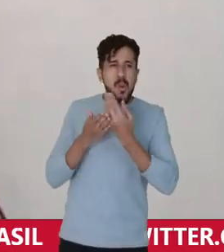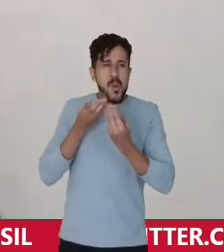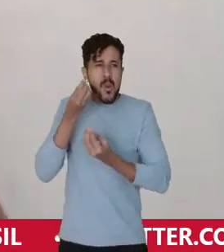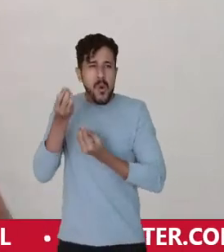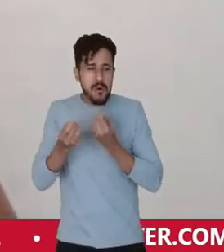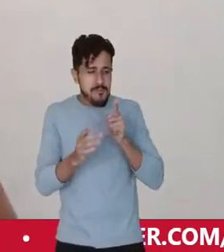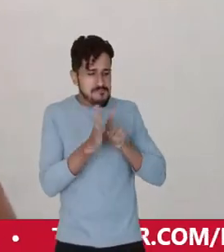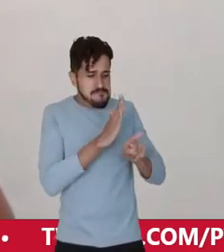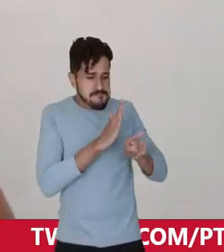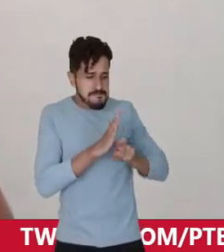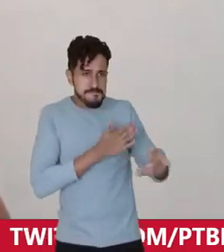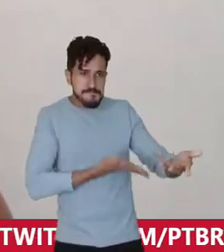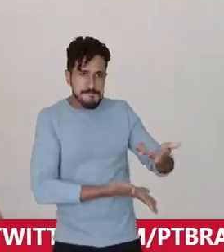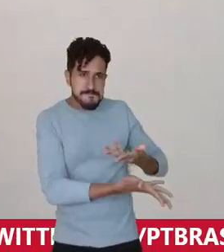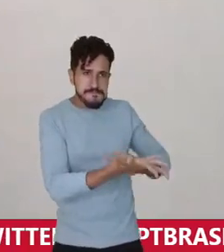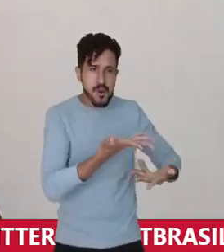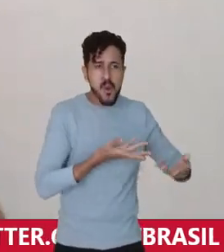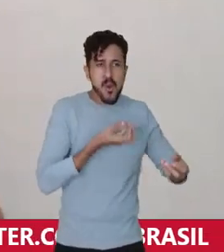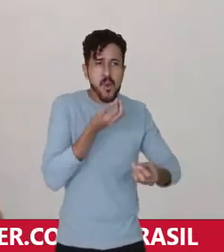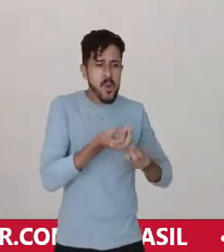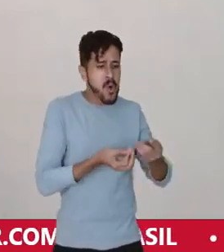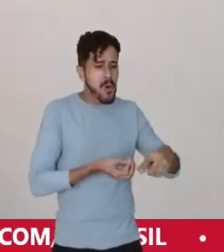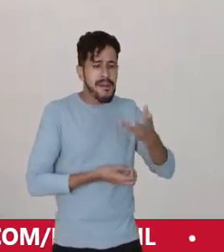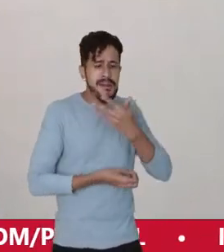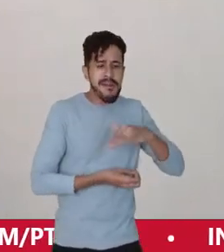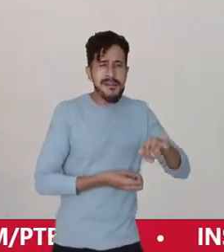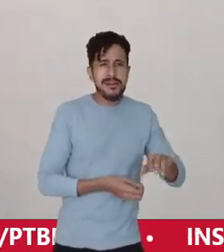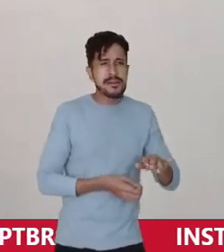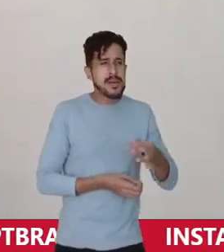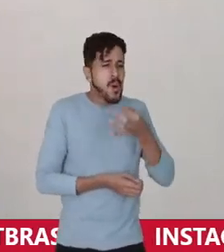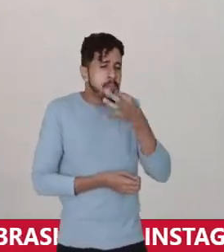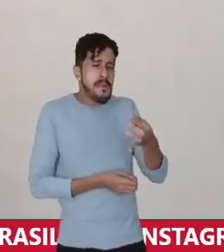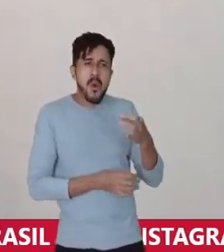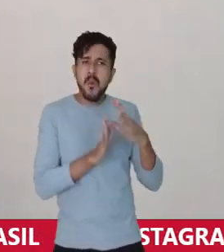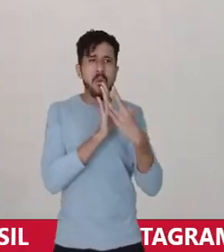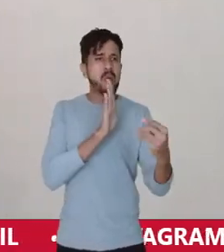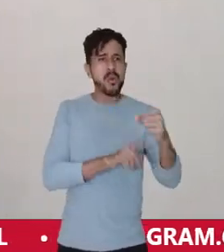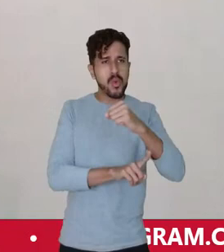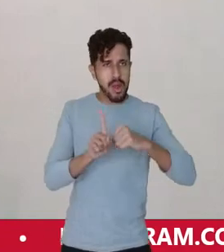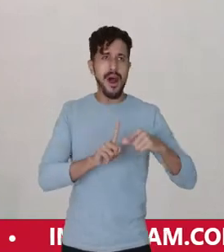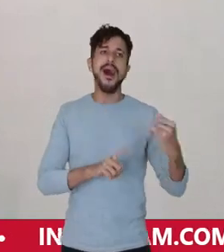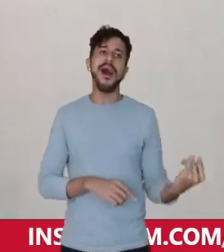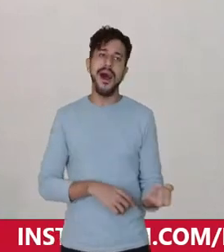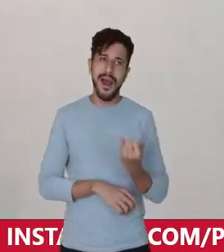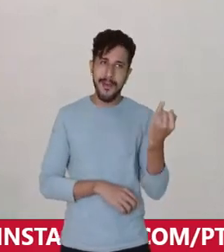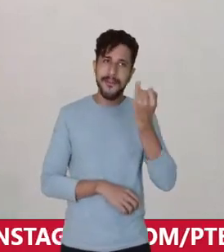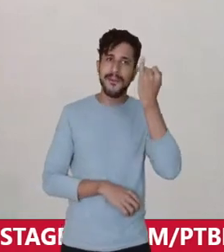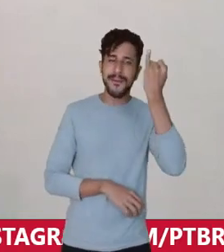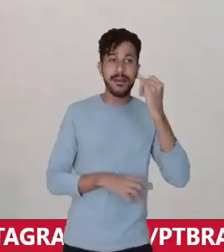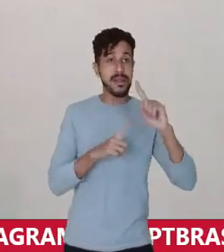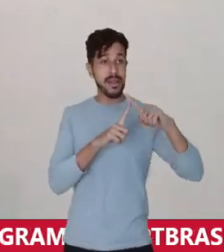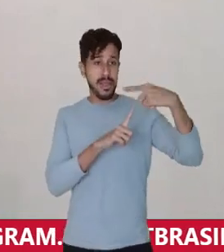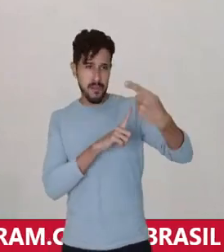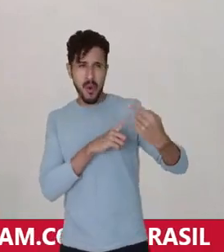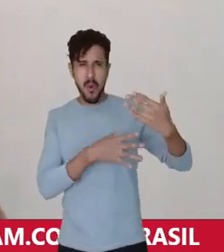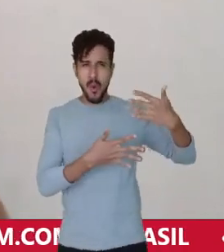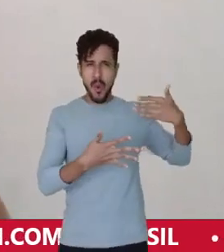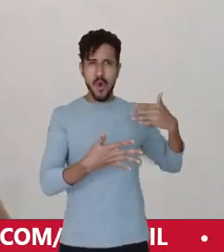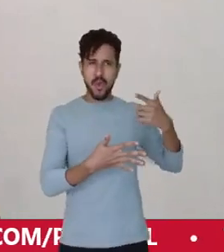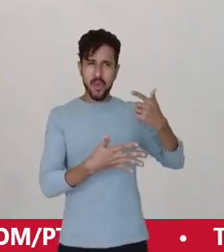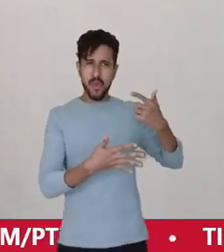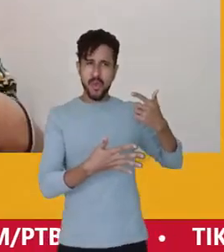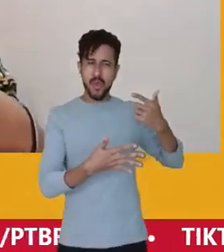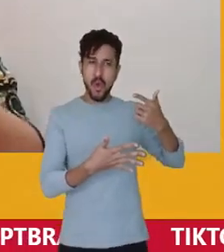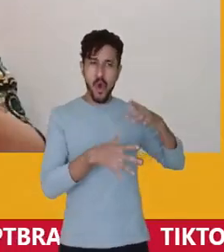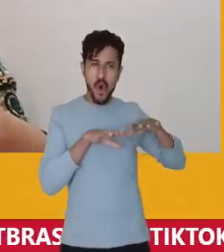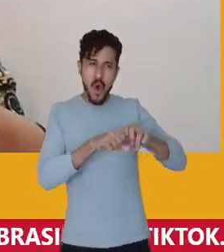questioná-las acerca de que sociedade elas esperam seria essencial, né? Após o golpe, o silenciamento das